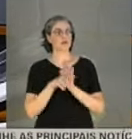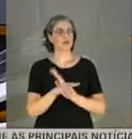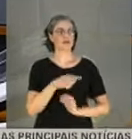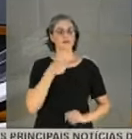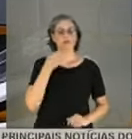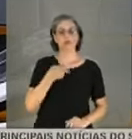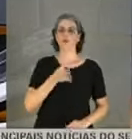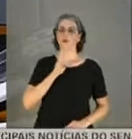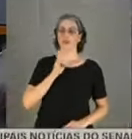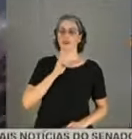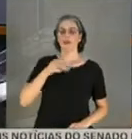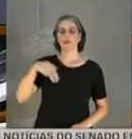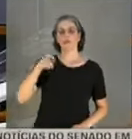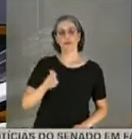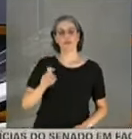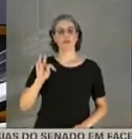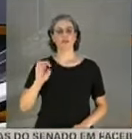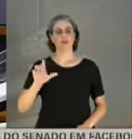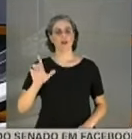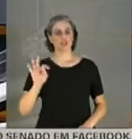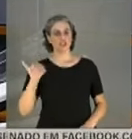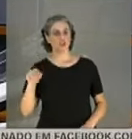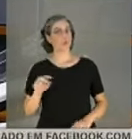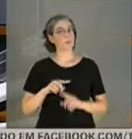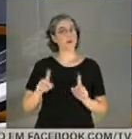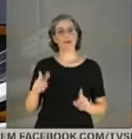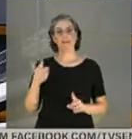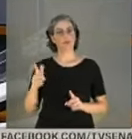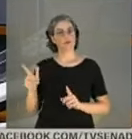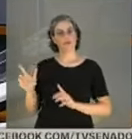Marcos Tolentino, mas não tem relação com ele.